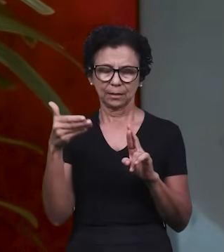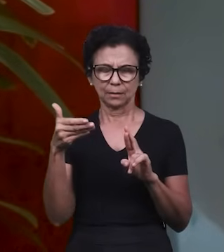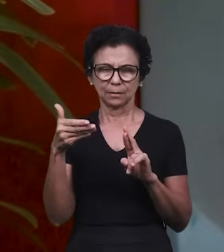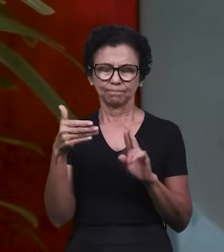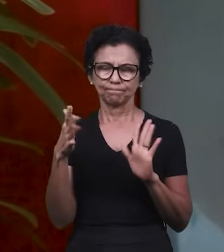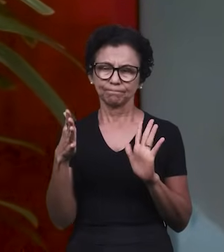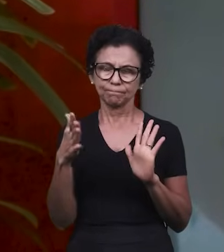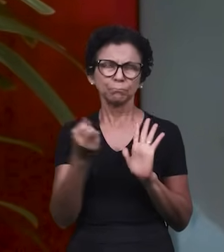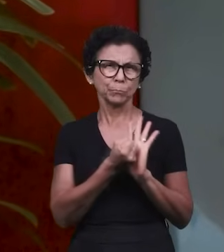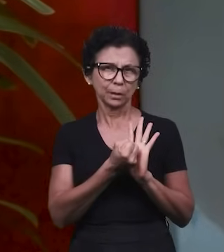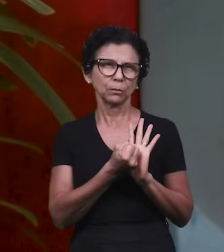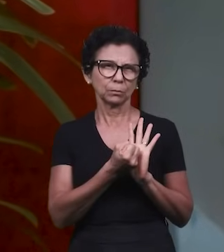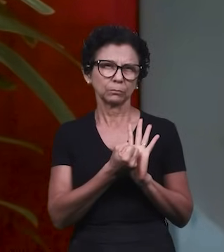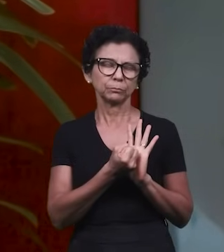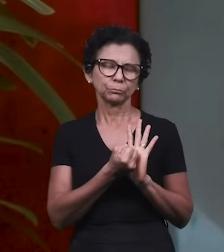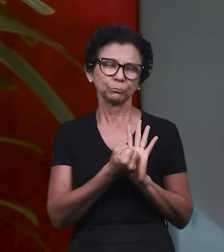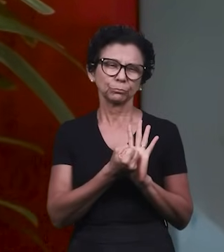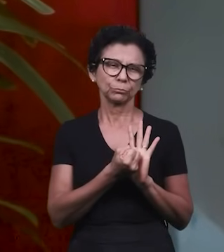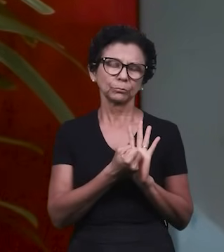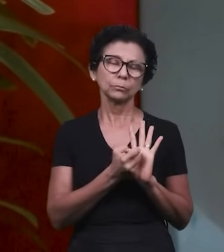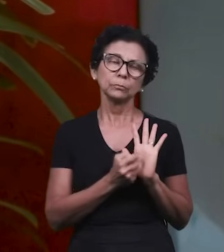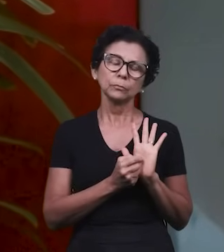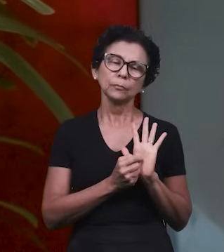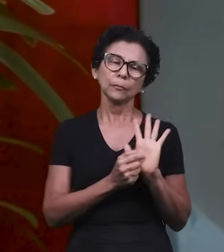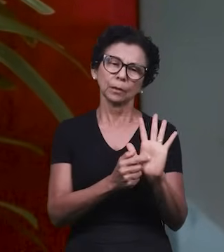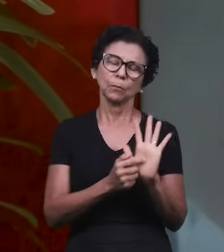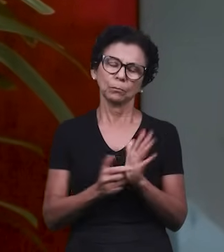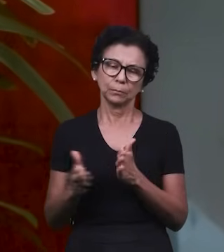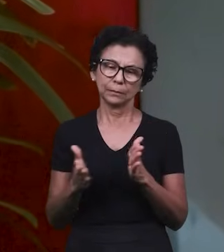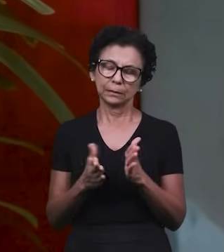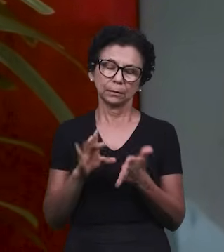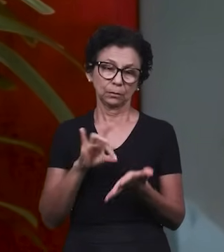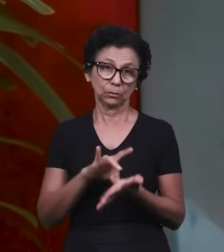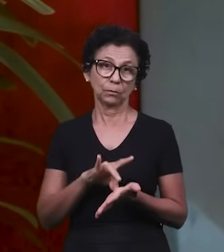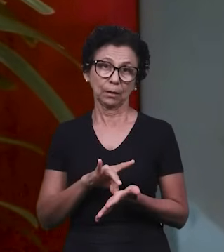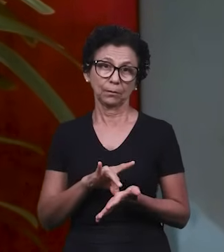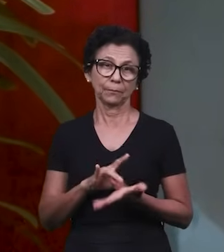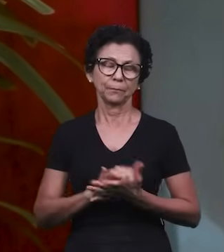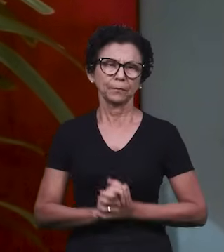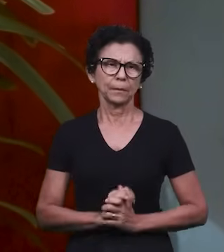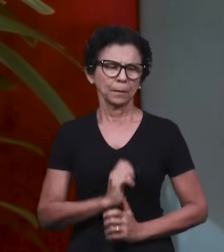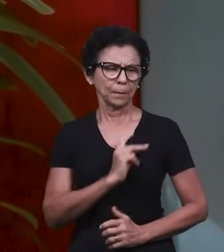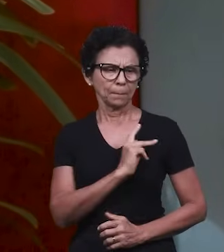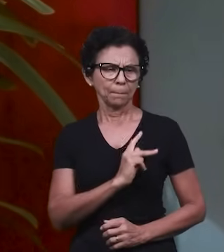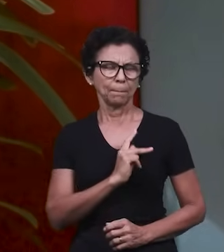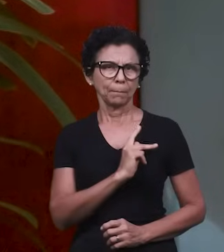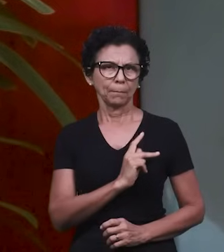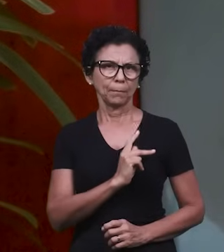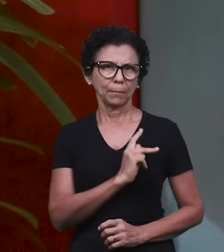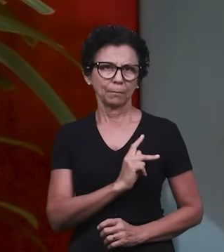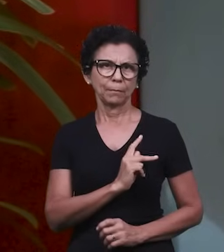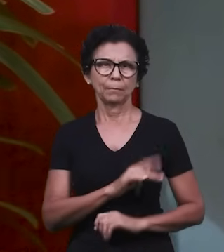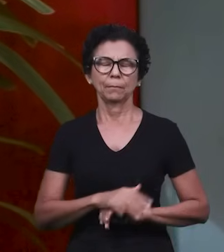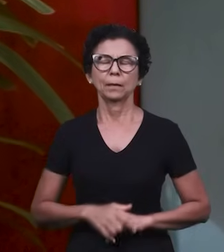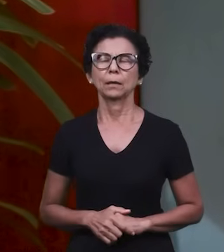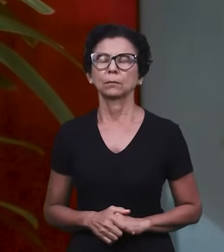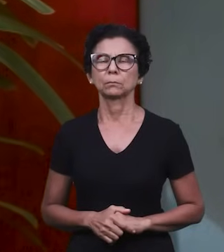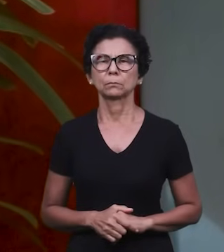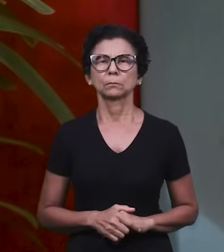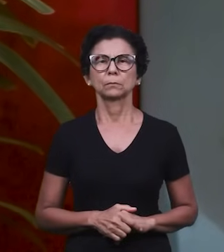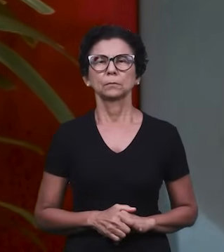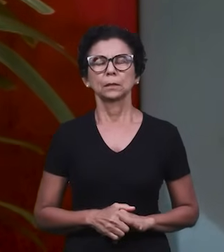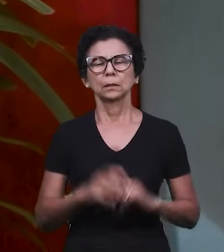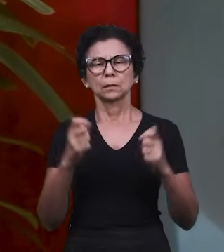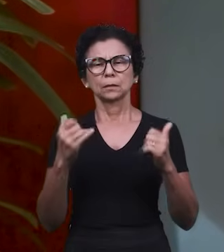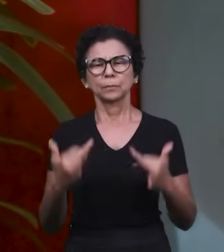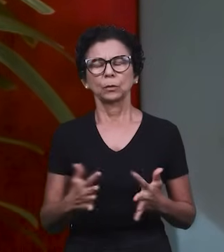mas que mostra esse período que nós vivemos. É quando o apóstolo Paulo, falando sobre a última ceia, ele disse o